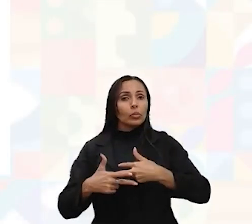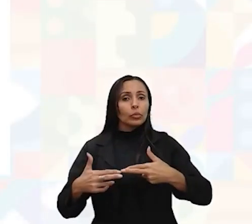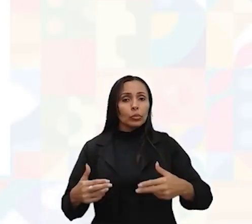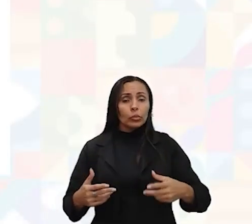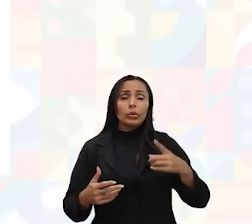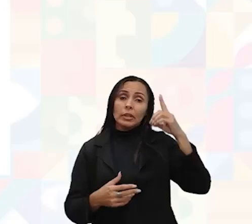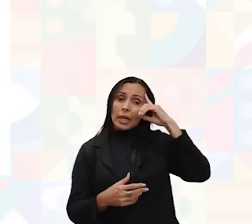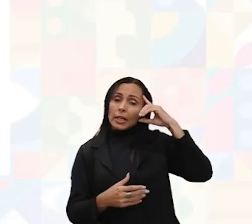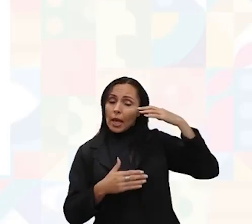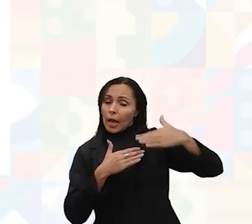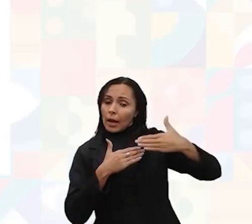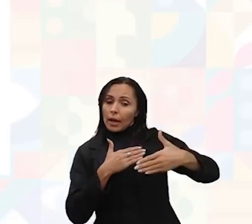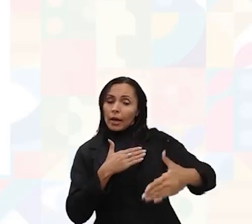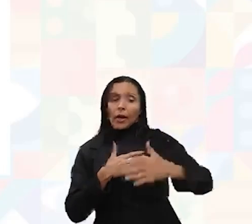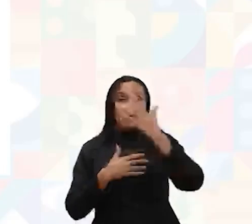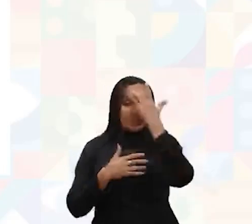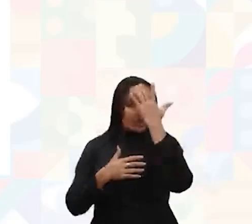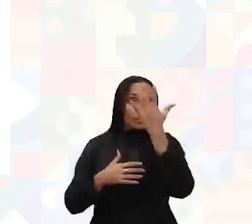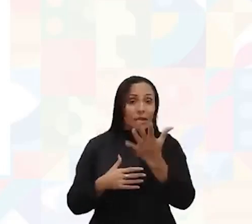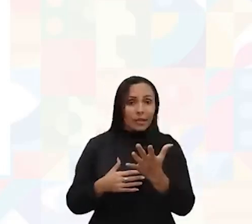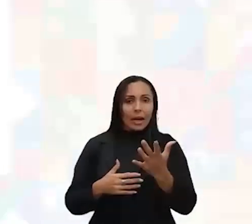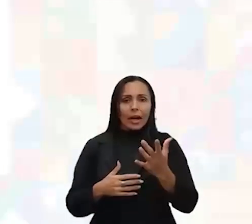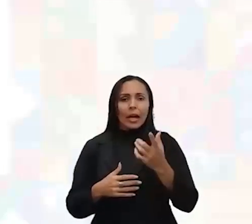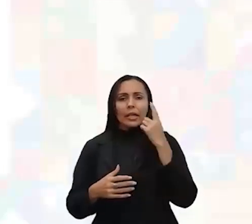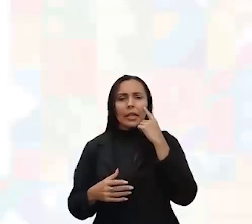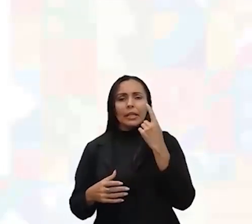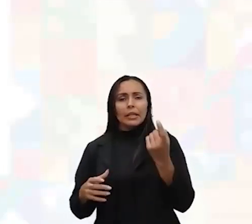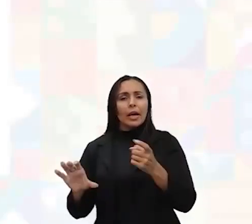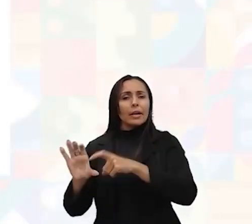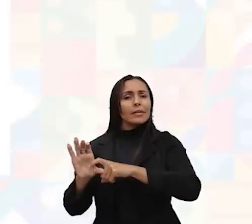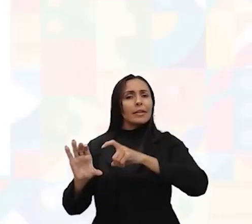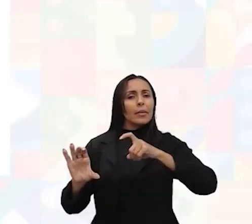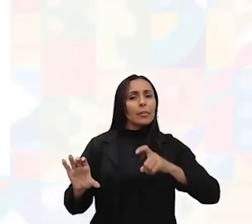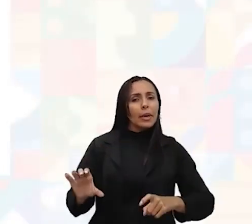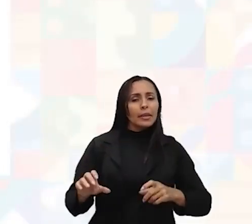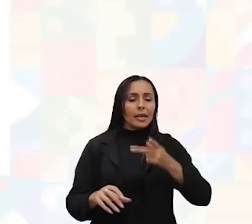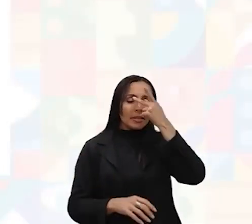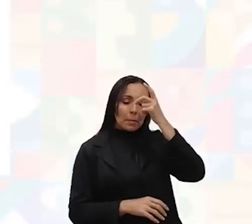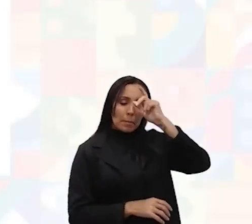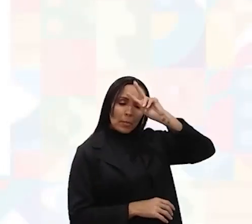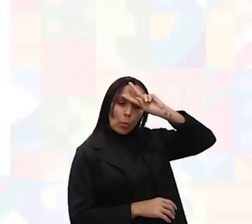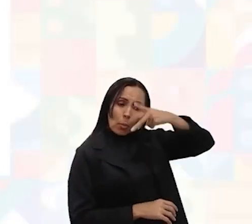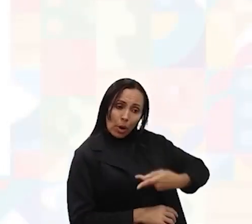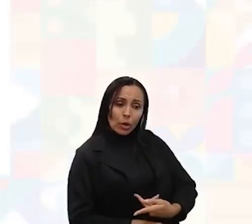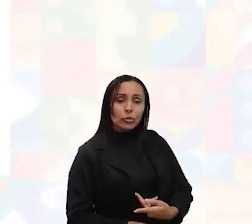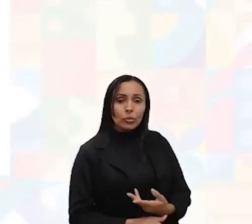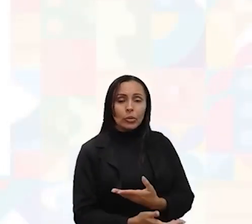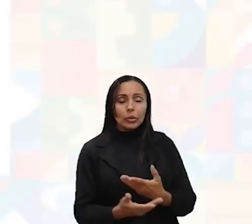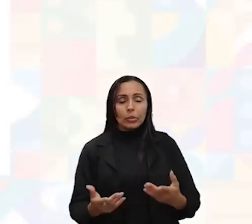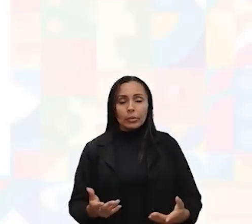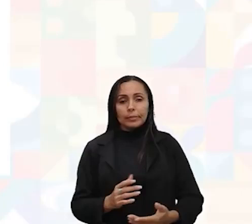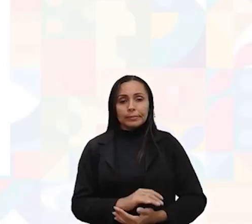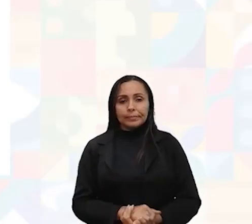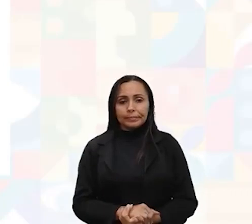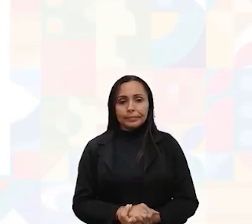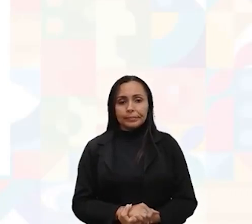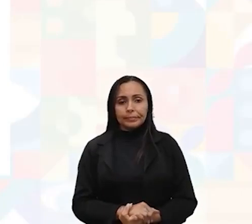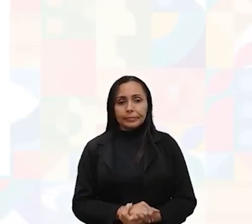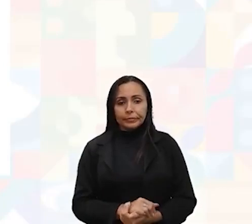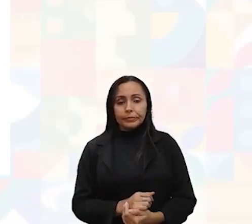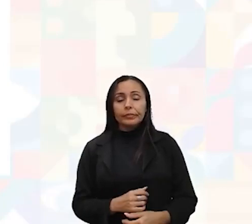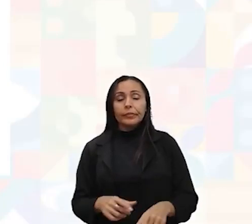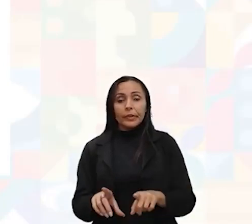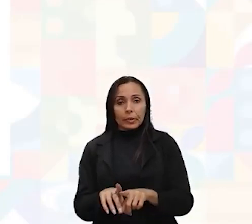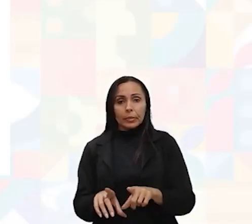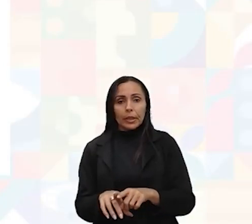né? Para facilitar, para dar independência a cada ser humano com a sua individualidade. Também